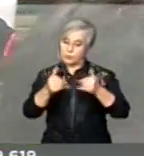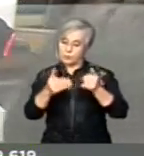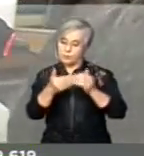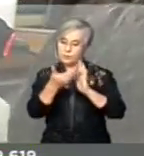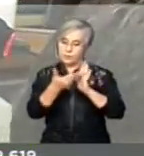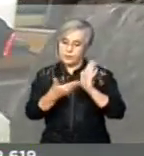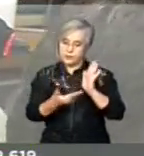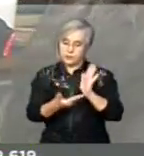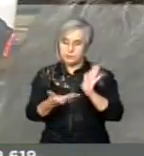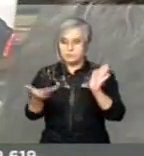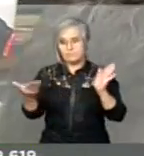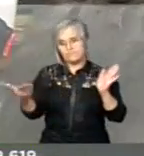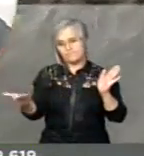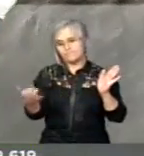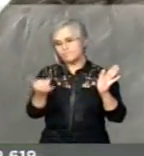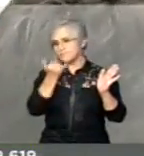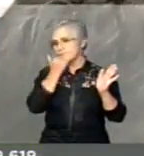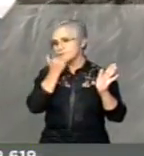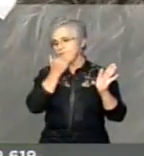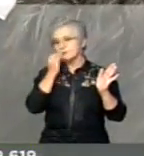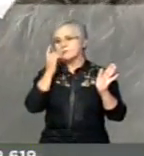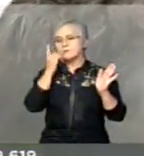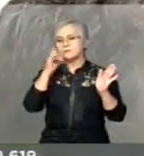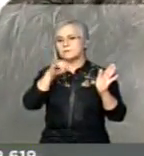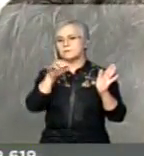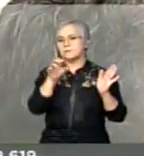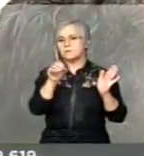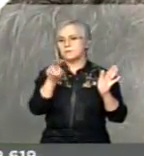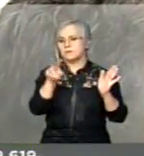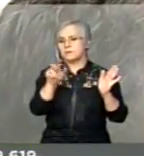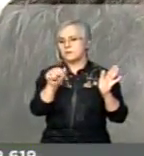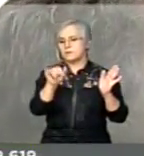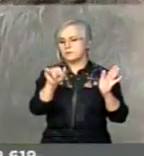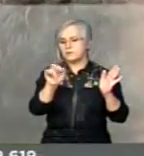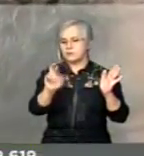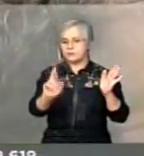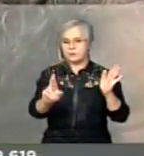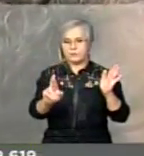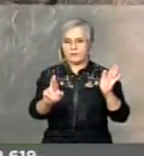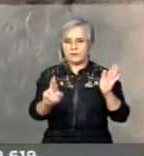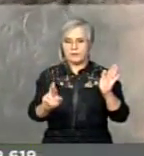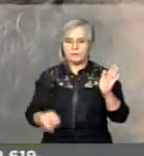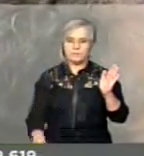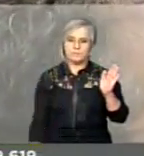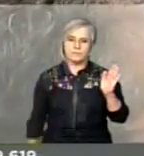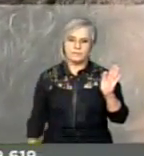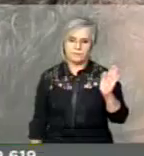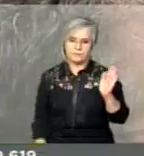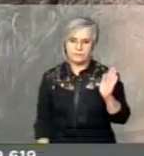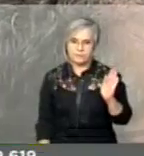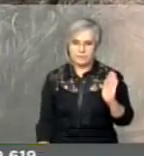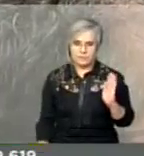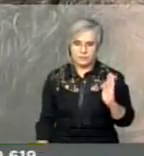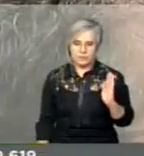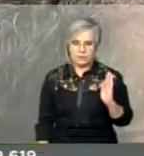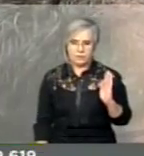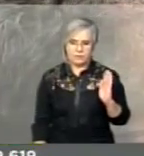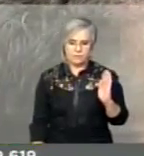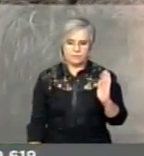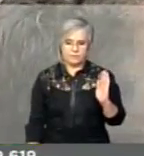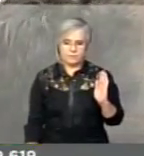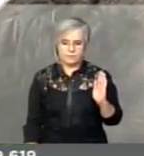caro Jovair, que já foi cuidar da sua voz e da sua saúde, no que faz muito bem, para que não seja chamado de saudoso